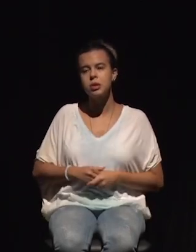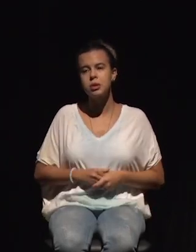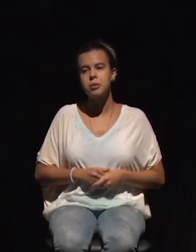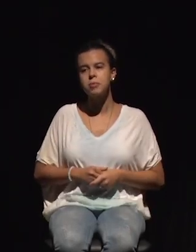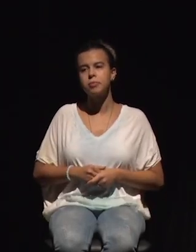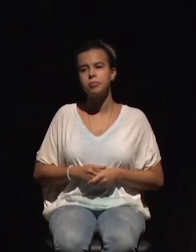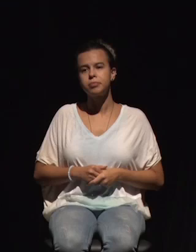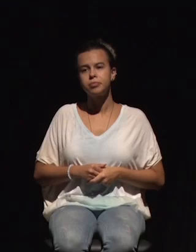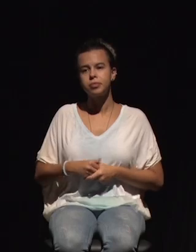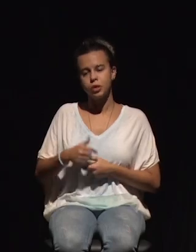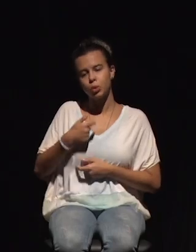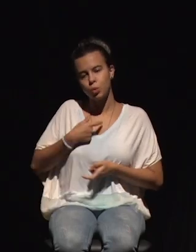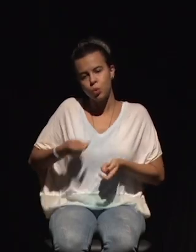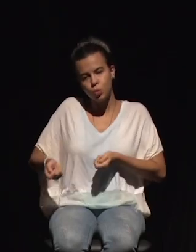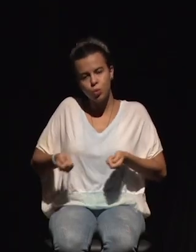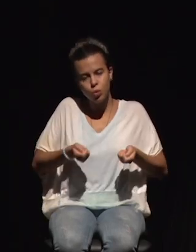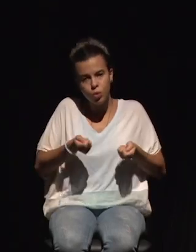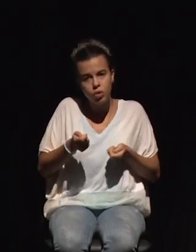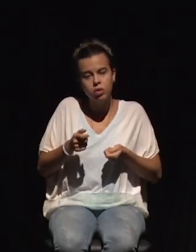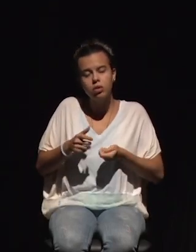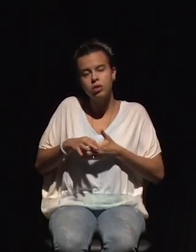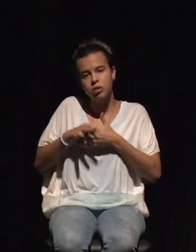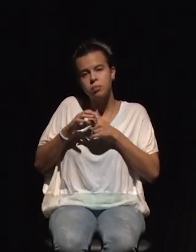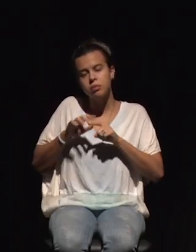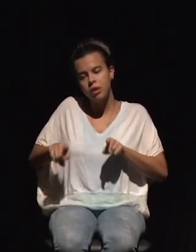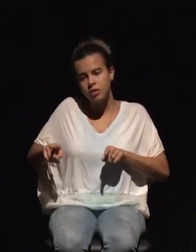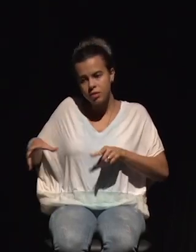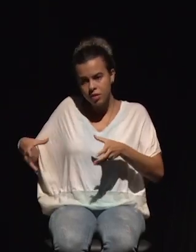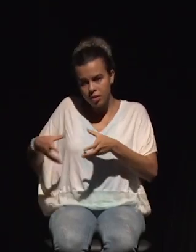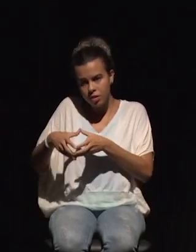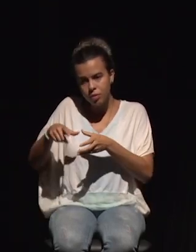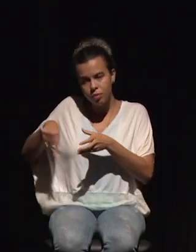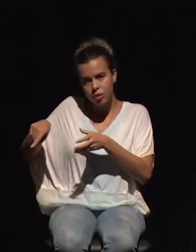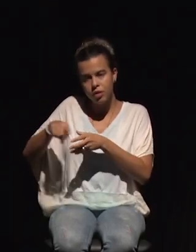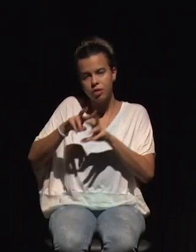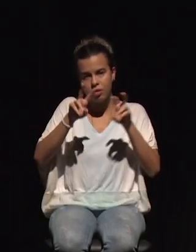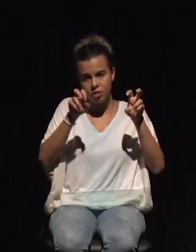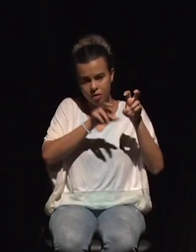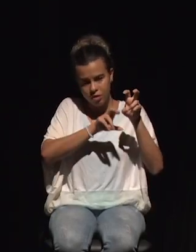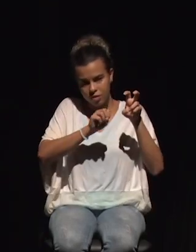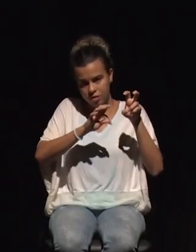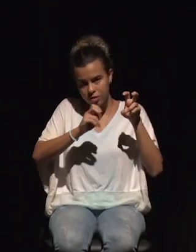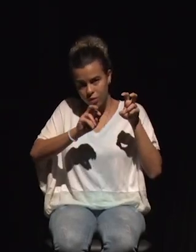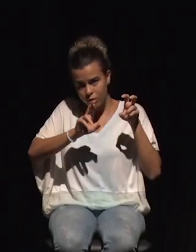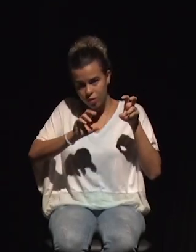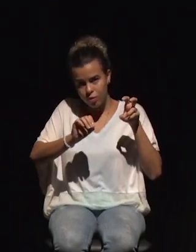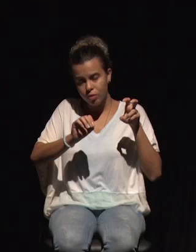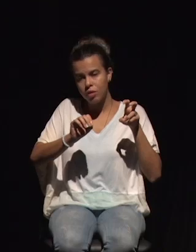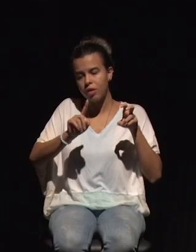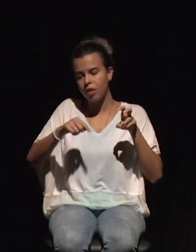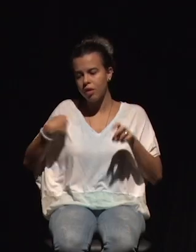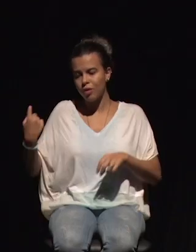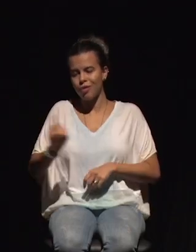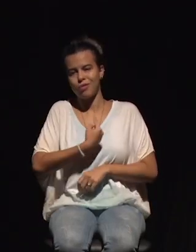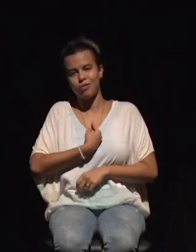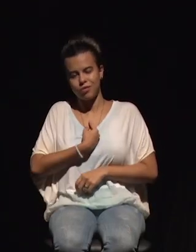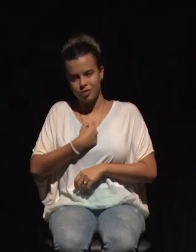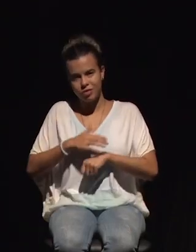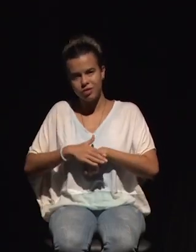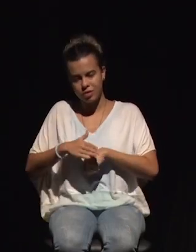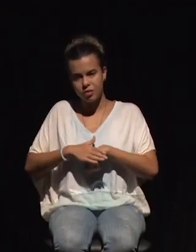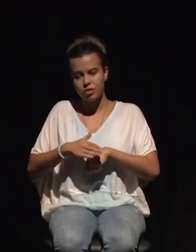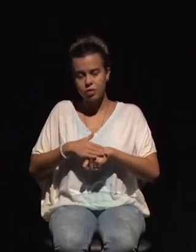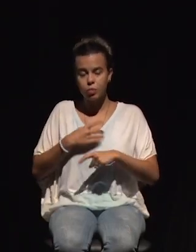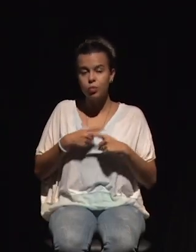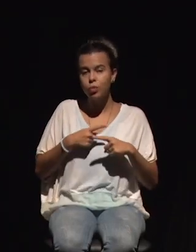dirigir nessa essa equipe mas sempre que eu falo do restauro também falo na primeira pessoa do plural porque ele me